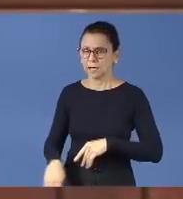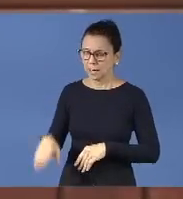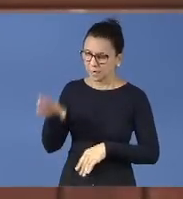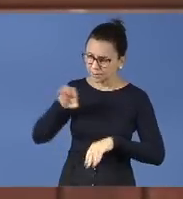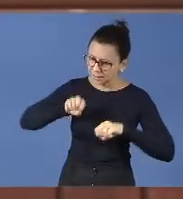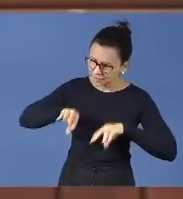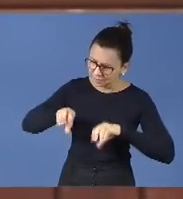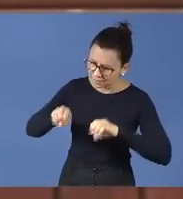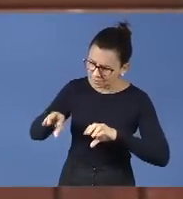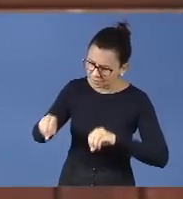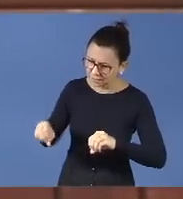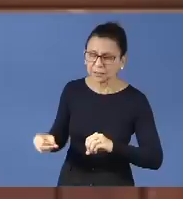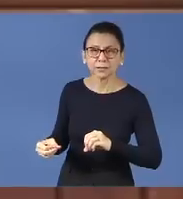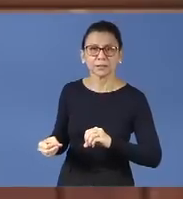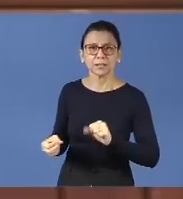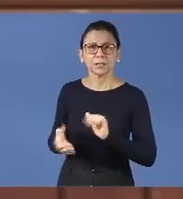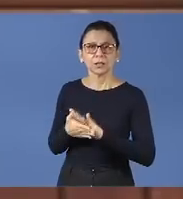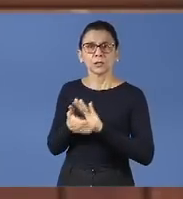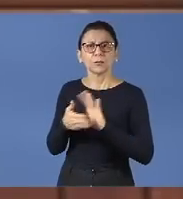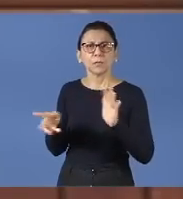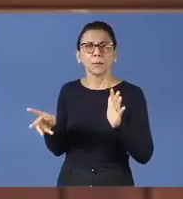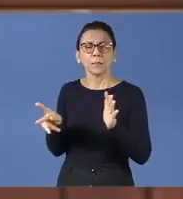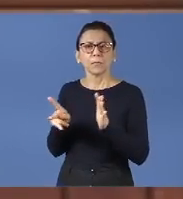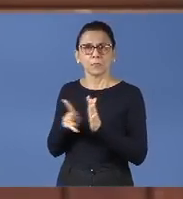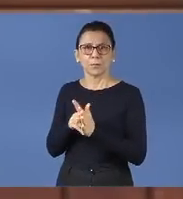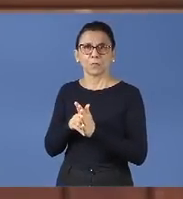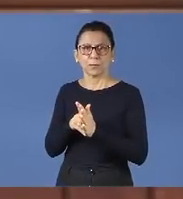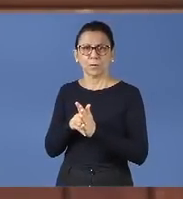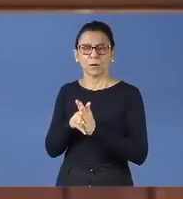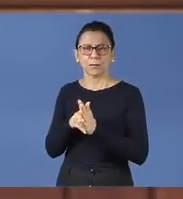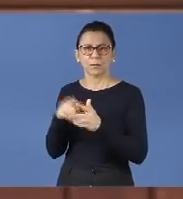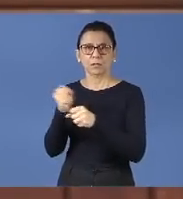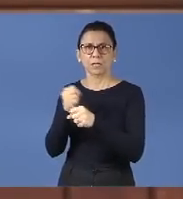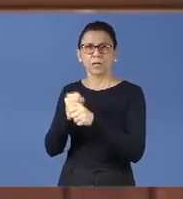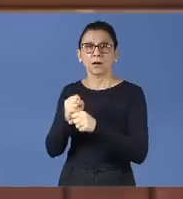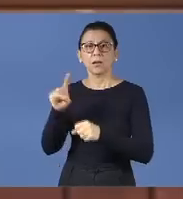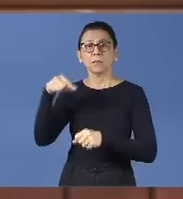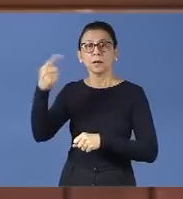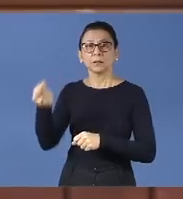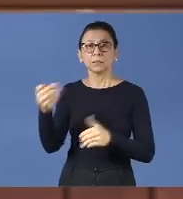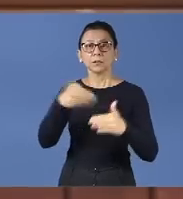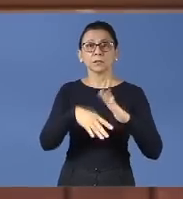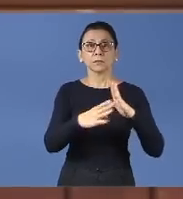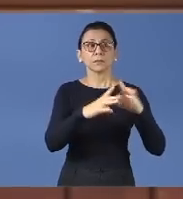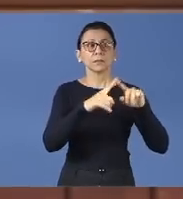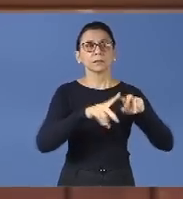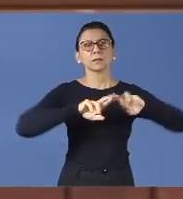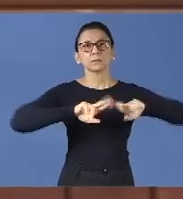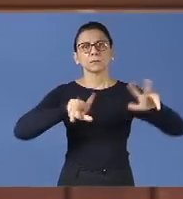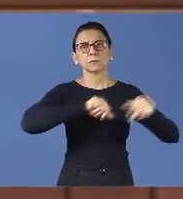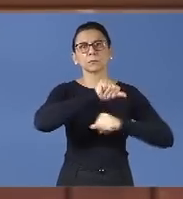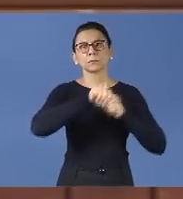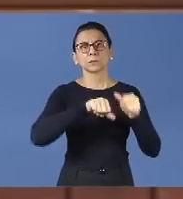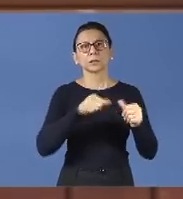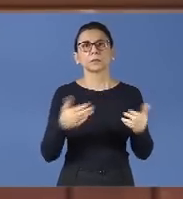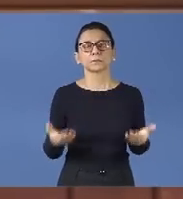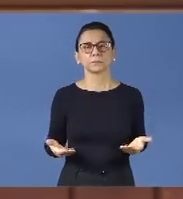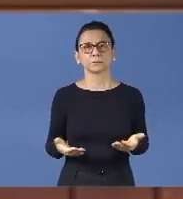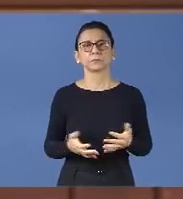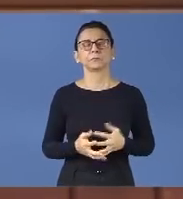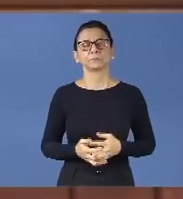que vem para cá, e depois despregar tudo com um canto qualquer de qualquer coisa. Nós temos